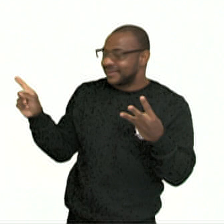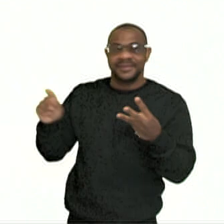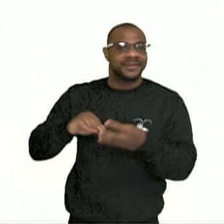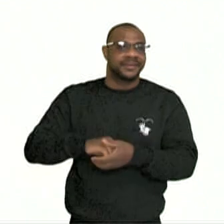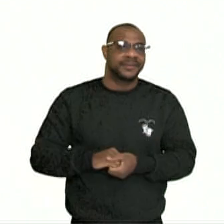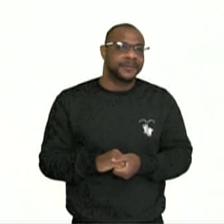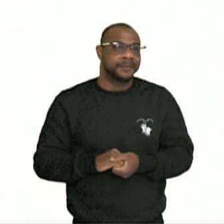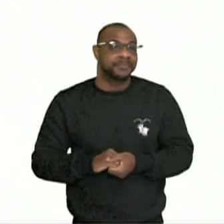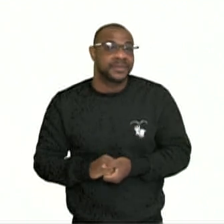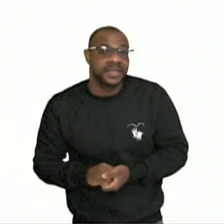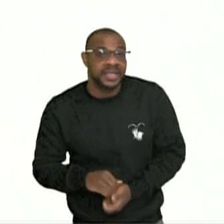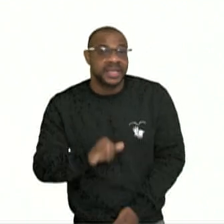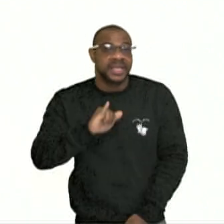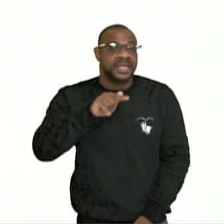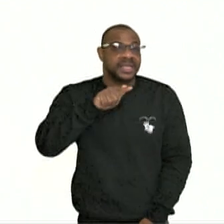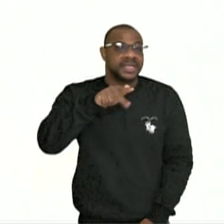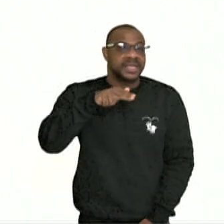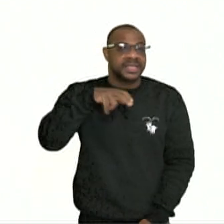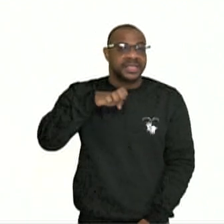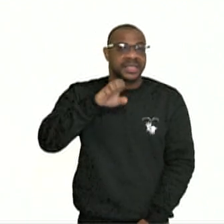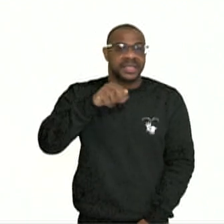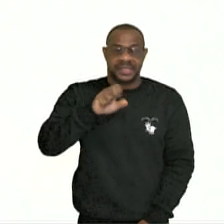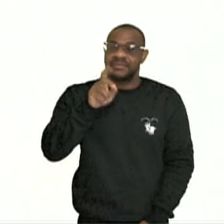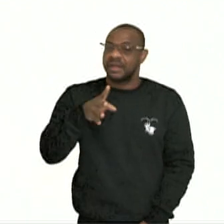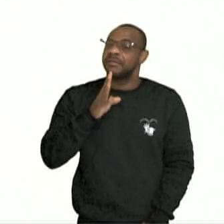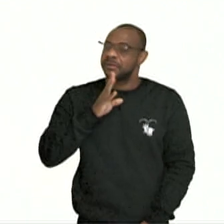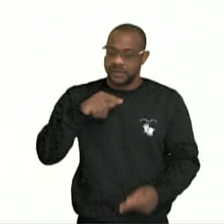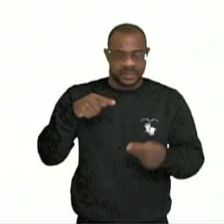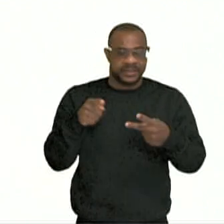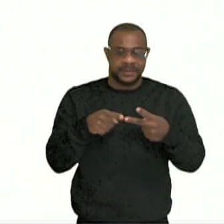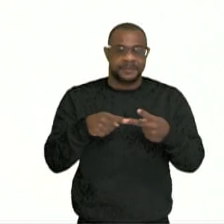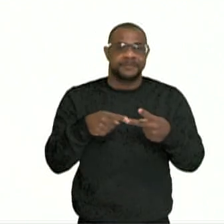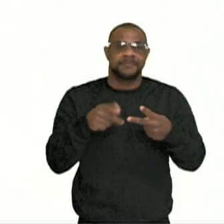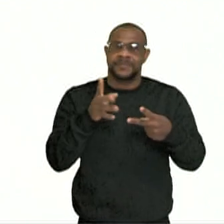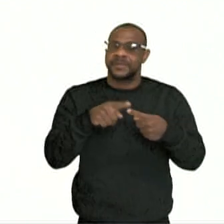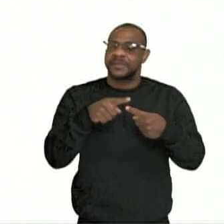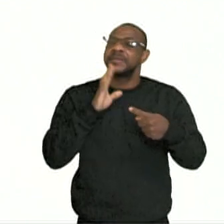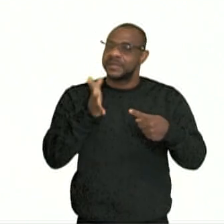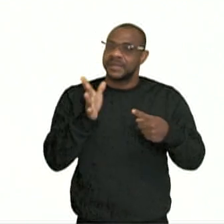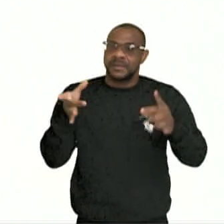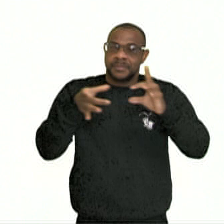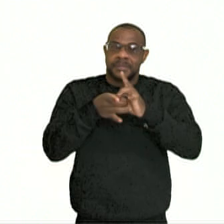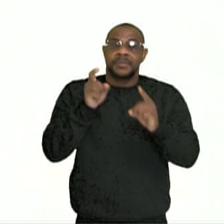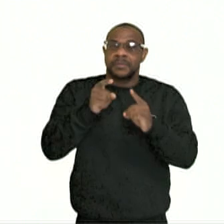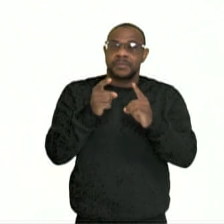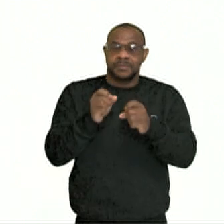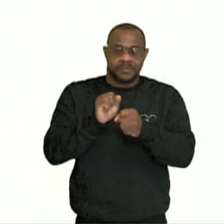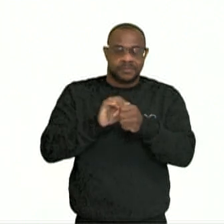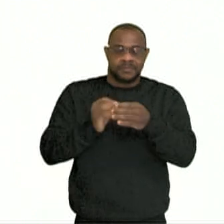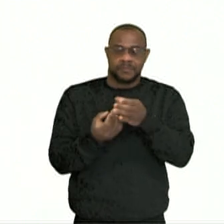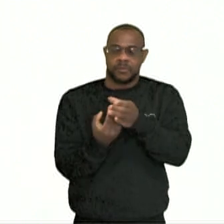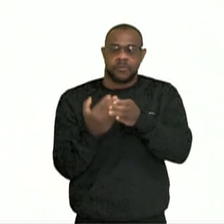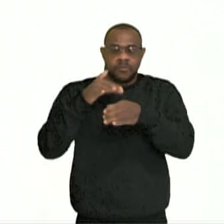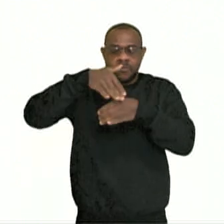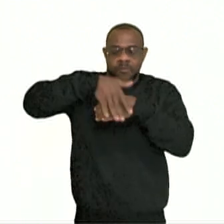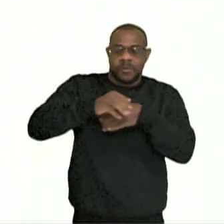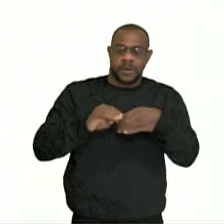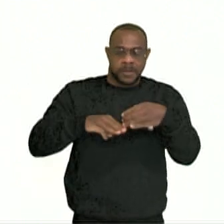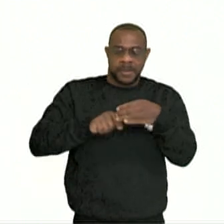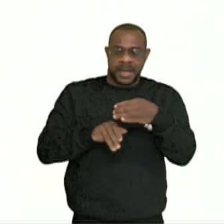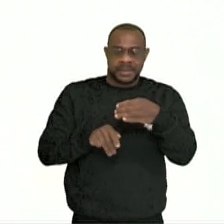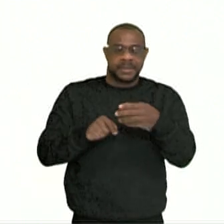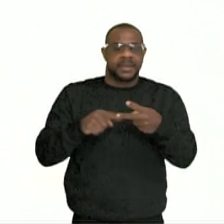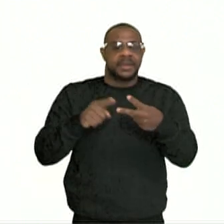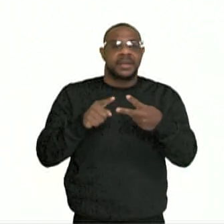A rocha ígnea ou magmática nós já conhecemos, que é aquela que está relacionada com o magma. A rocha